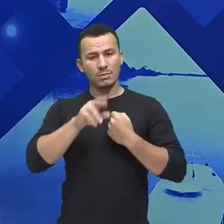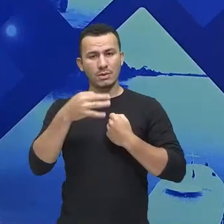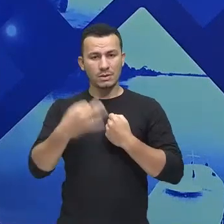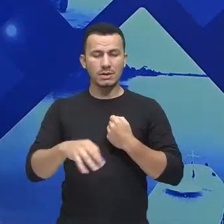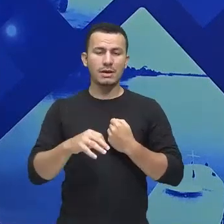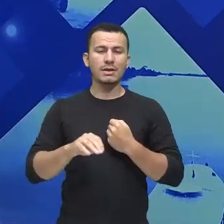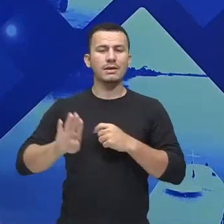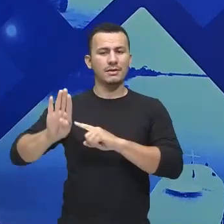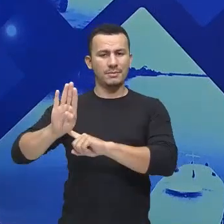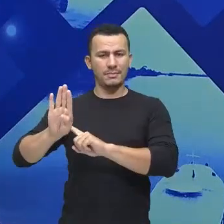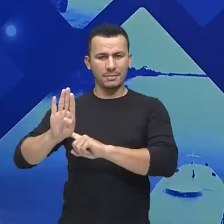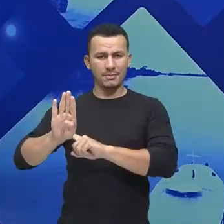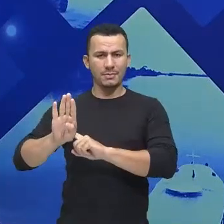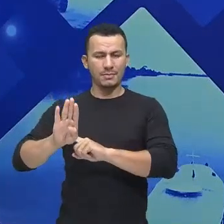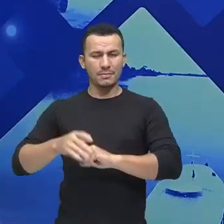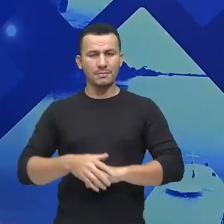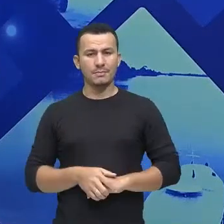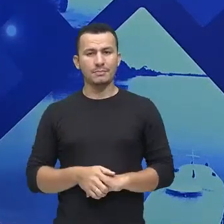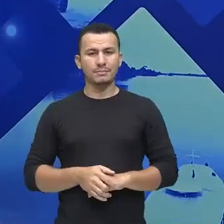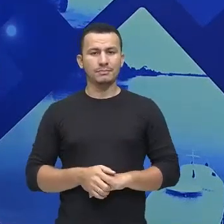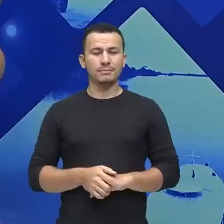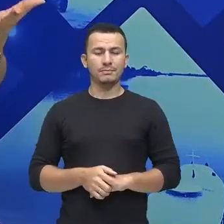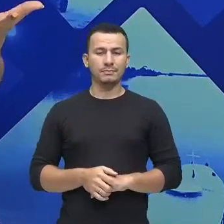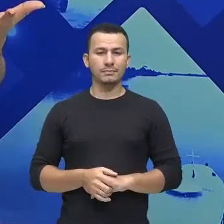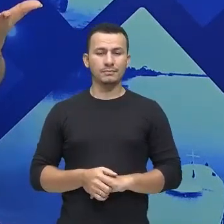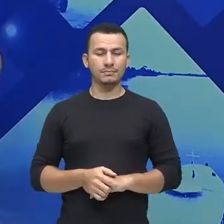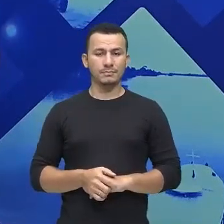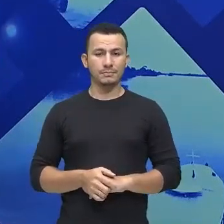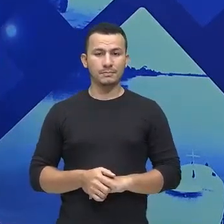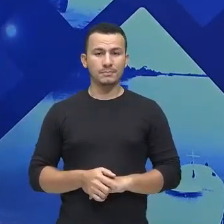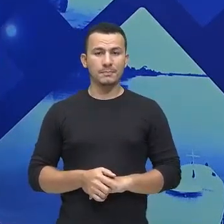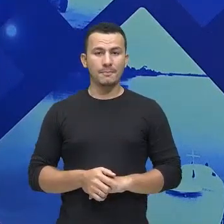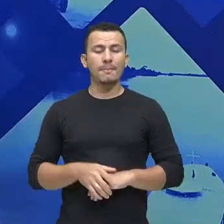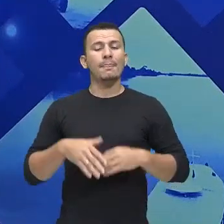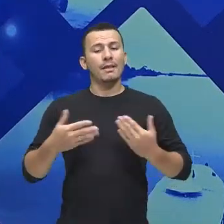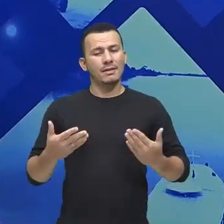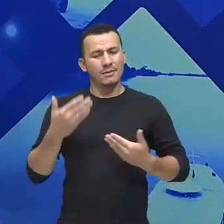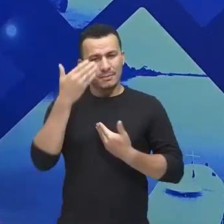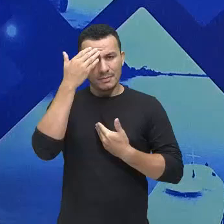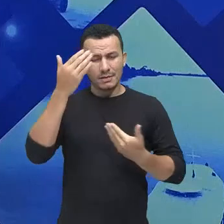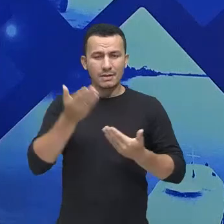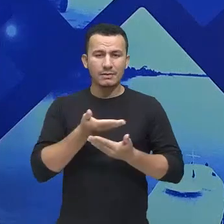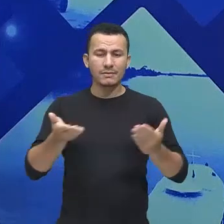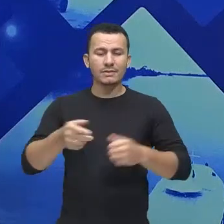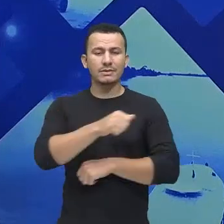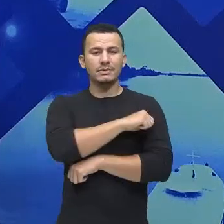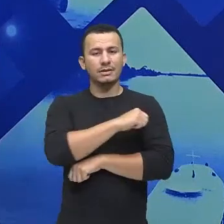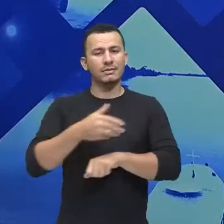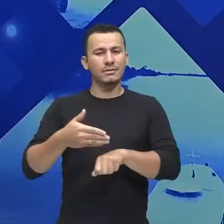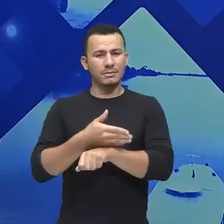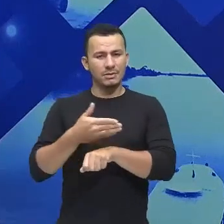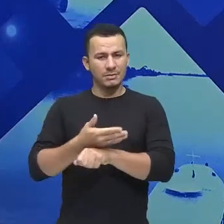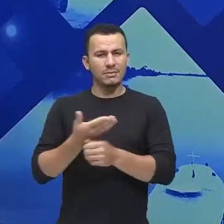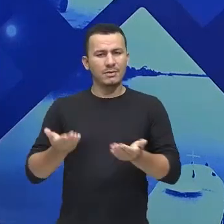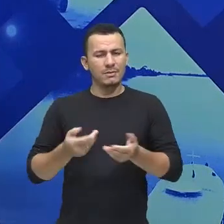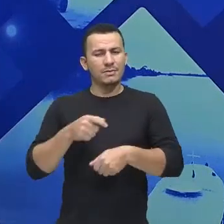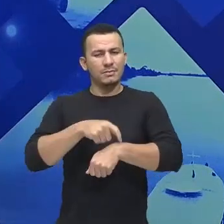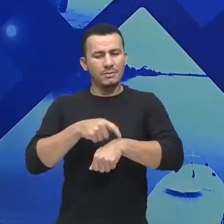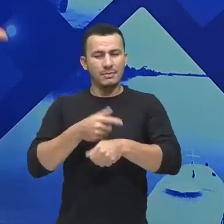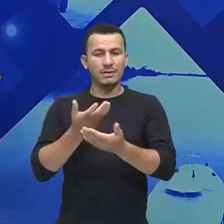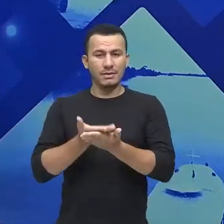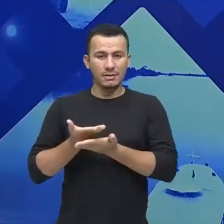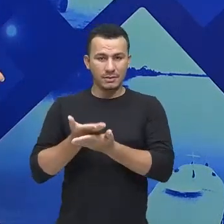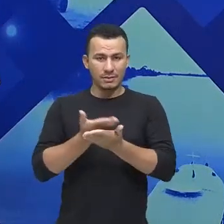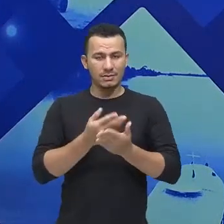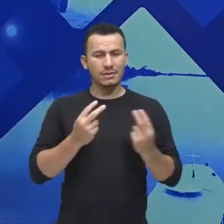é a letra B, né? O músculo estriado esquelético. Muito bem, quero muito agradecer a participação de todos que assistiram a aula,